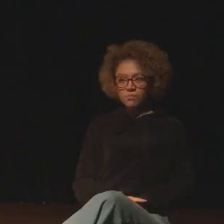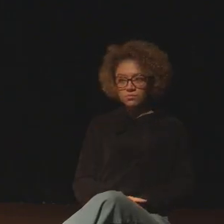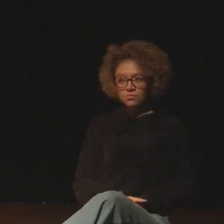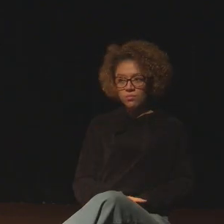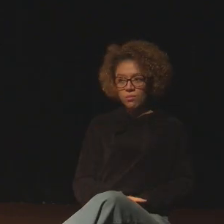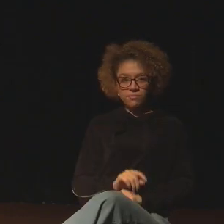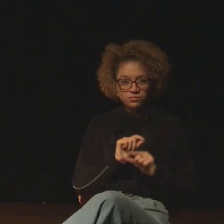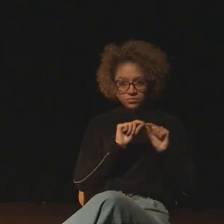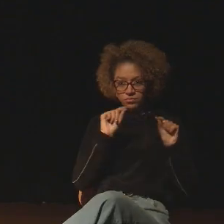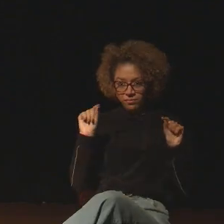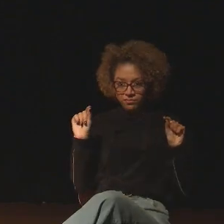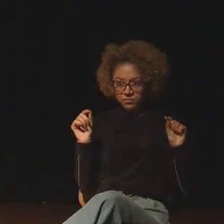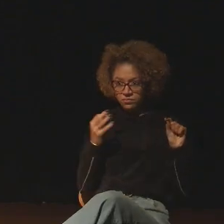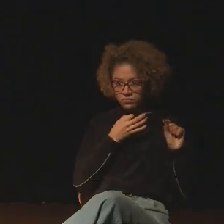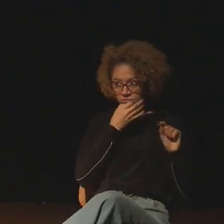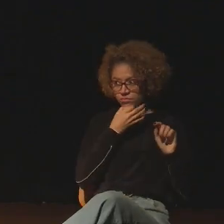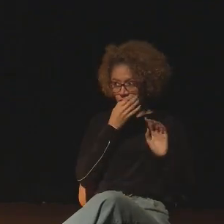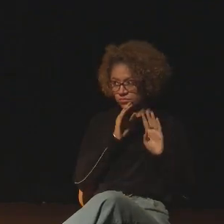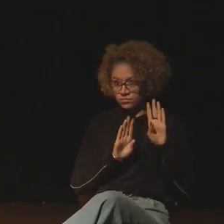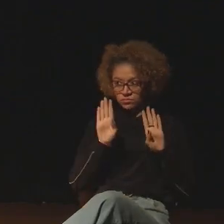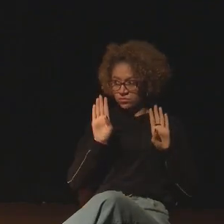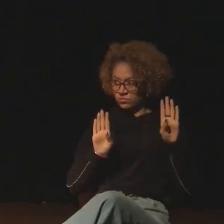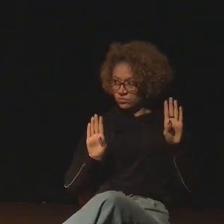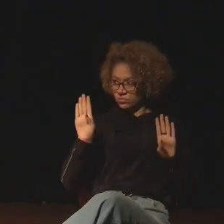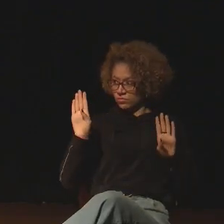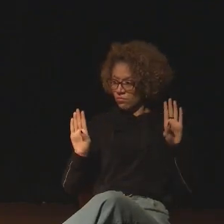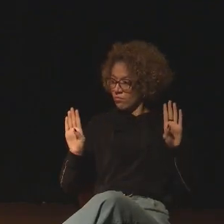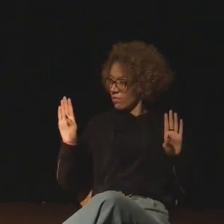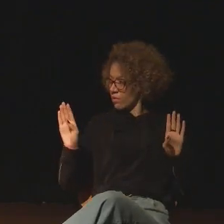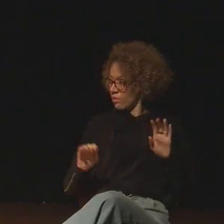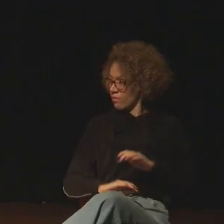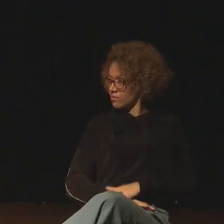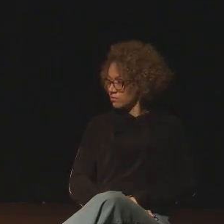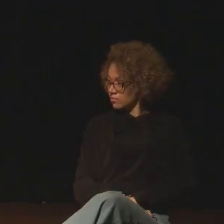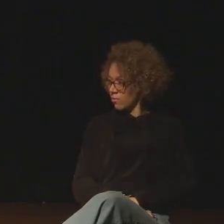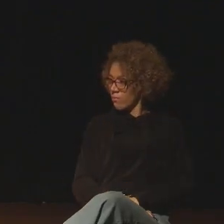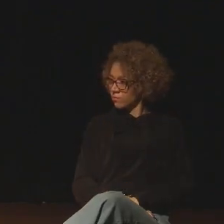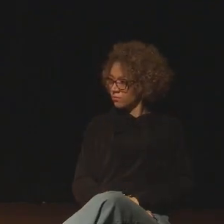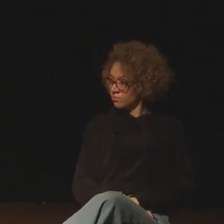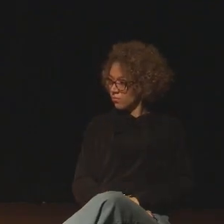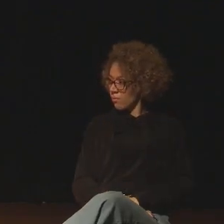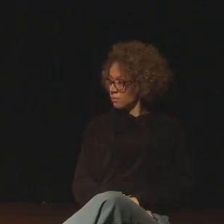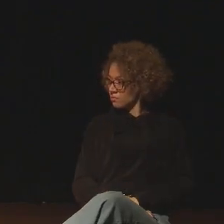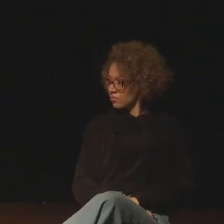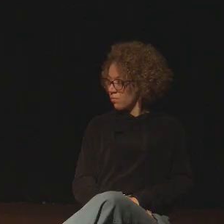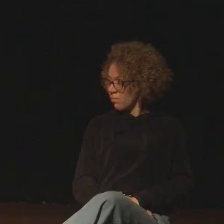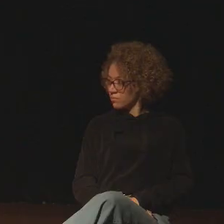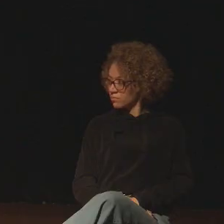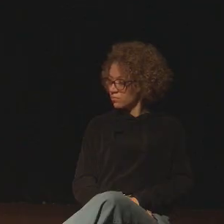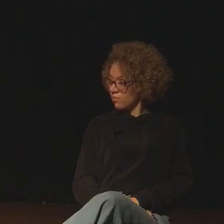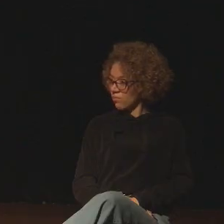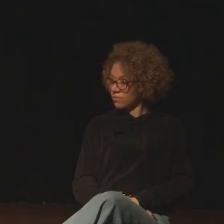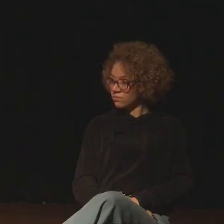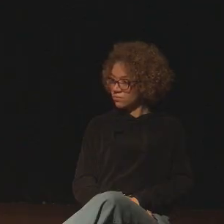Mais alguém gostaria de se manifestar, fazer algum comentário? Martim?